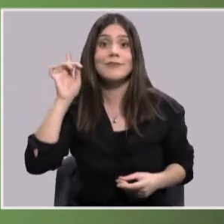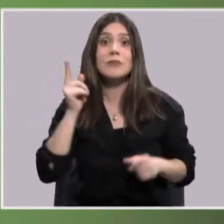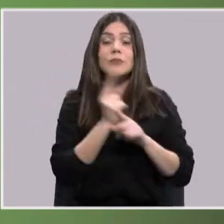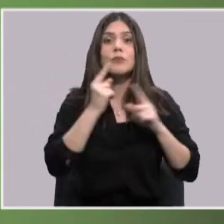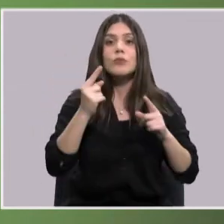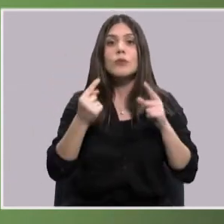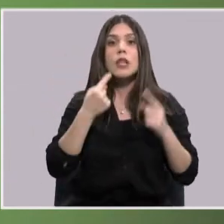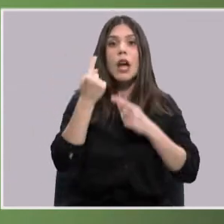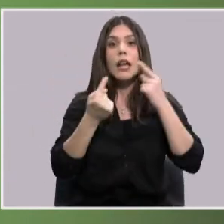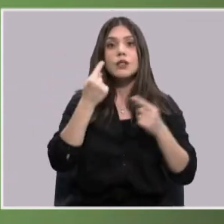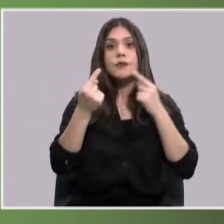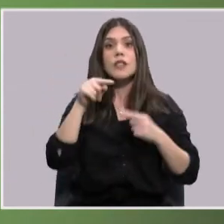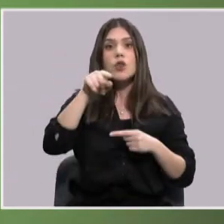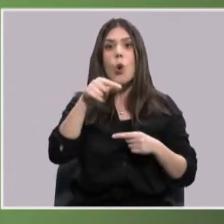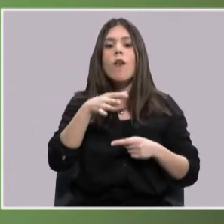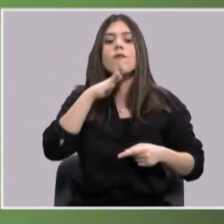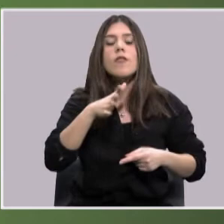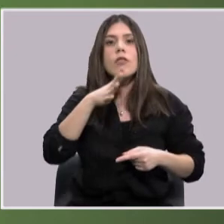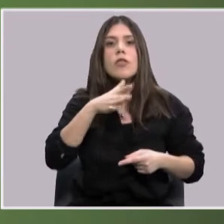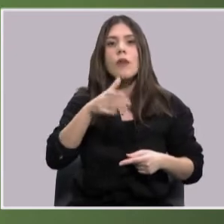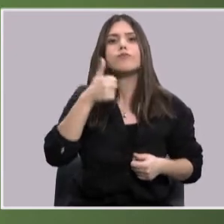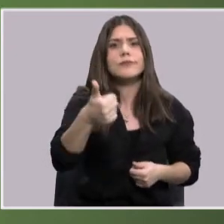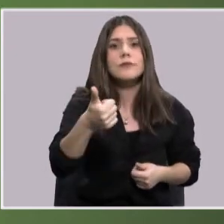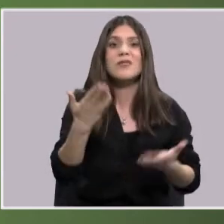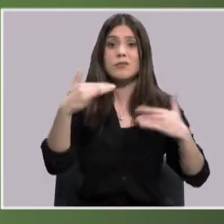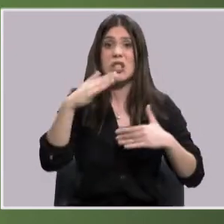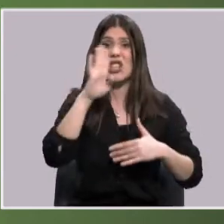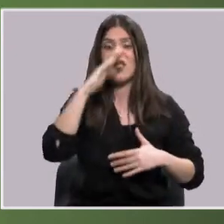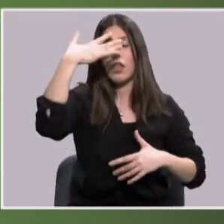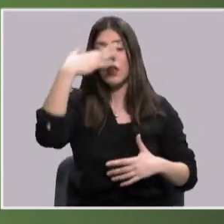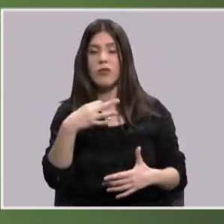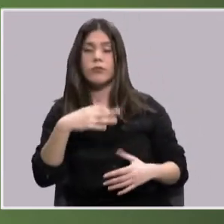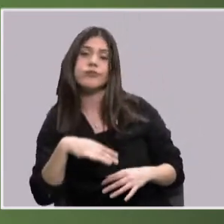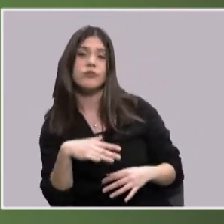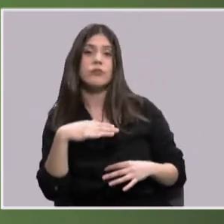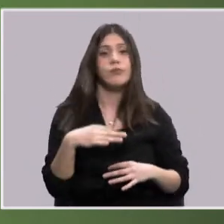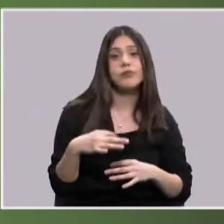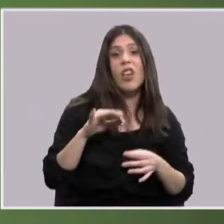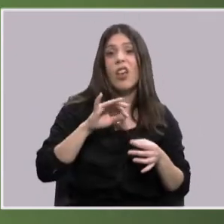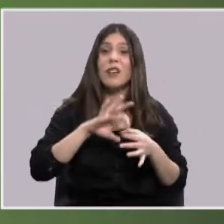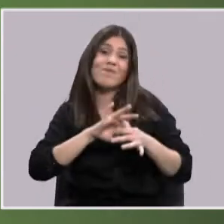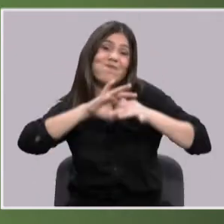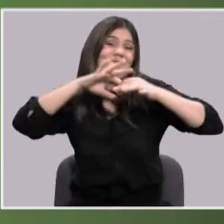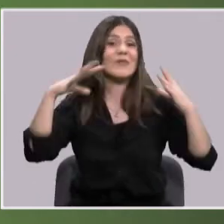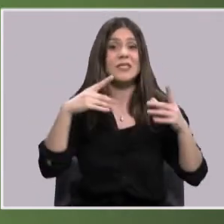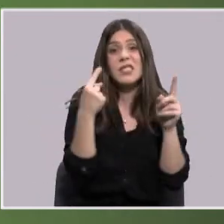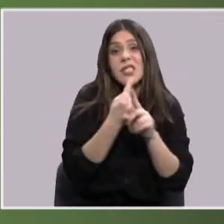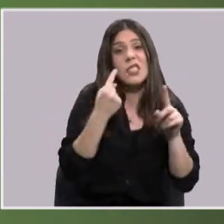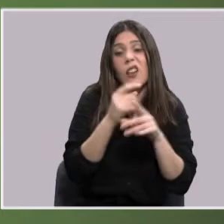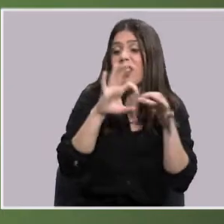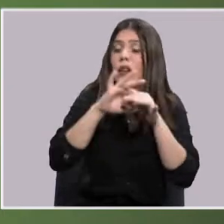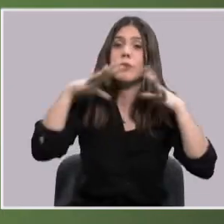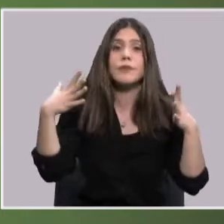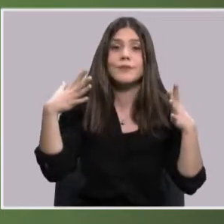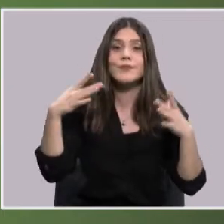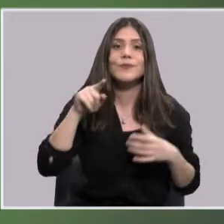fundamental, mesmo até porque, por exemplo, o nosso conteúdo podia estar bom, mas sem uma postura que coincidisse e que tivesse sentido com a parte estratégica, as